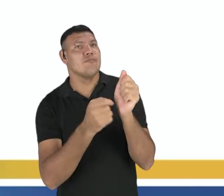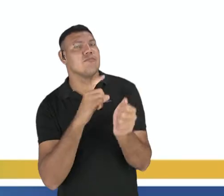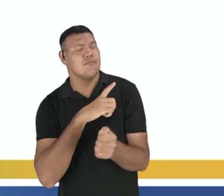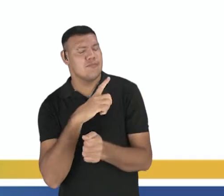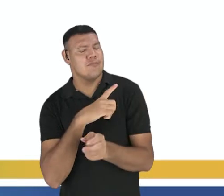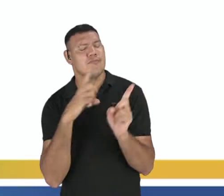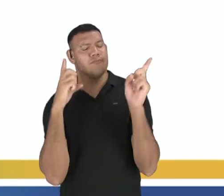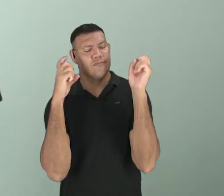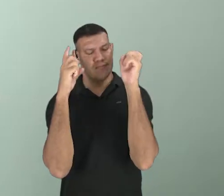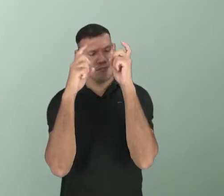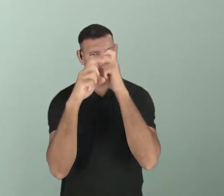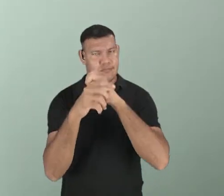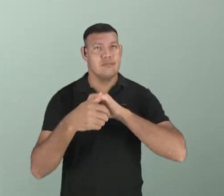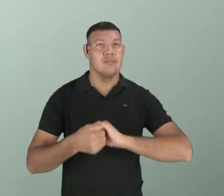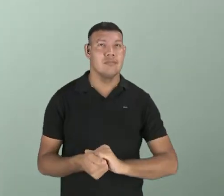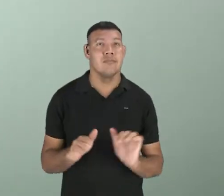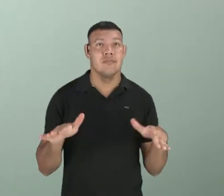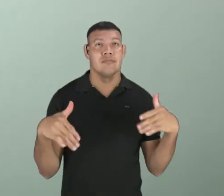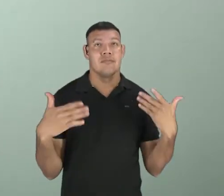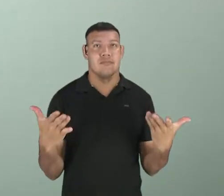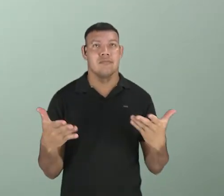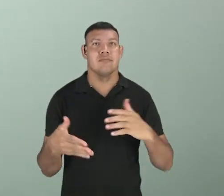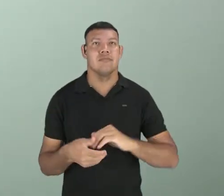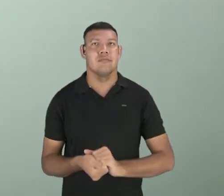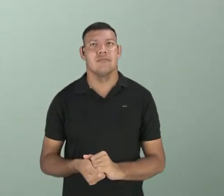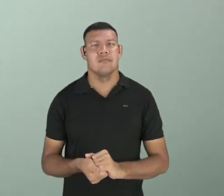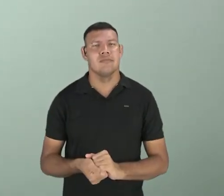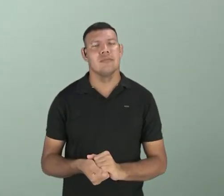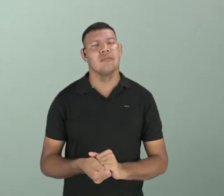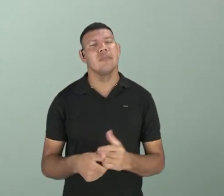tá certo? Então ele traz aí